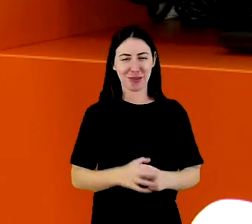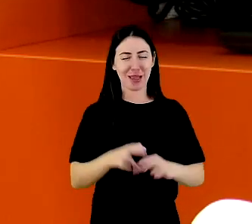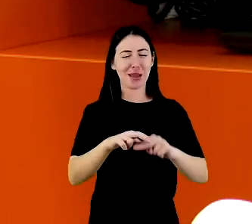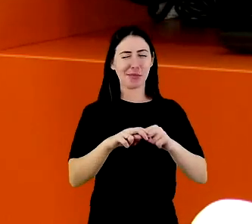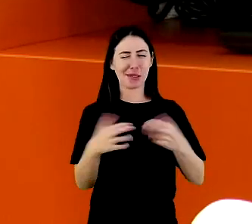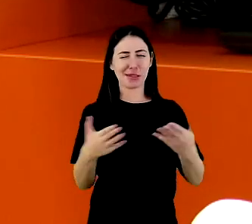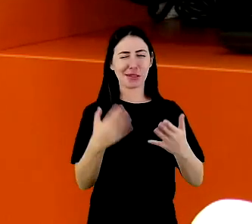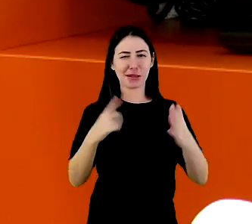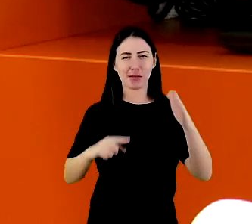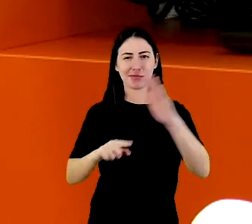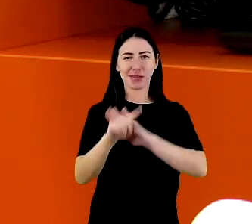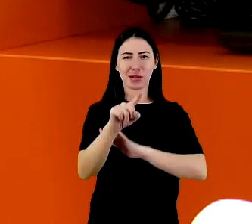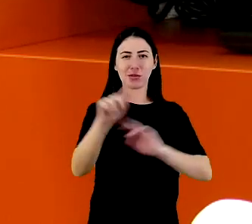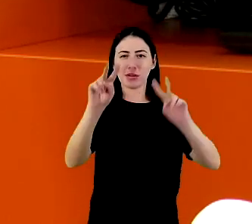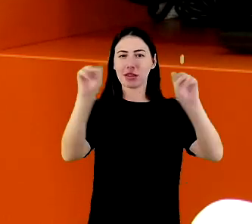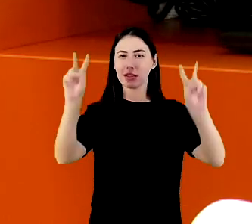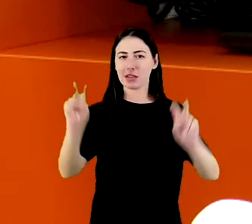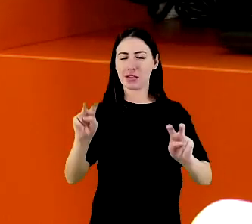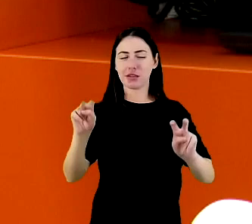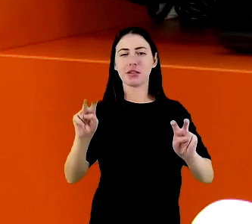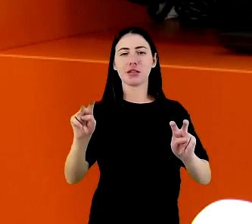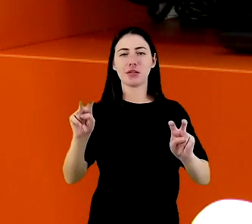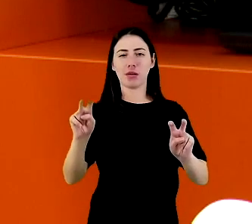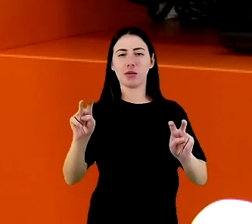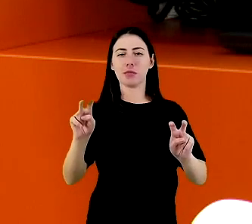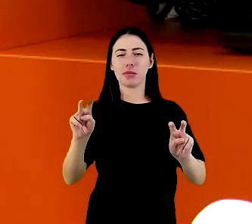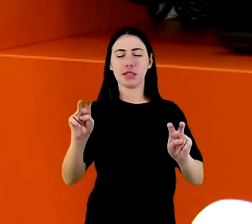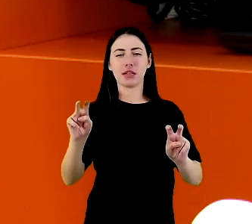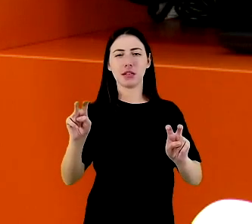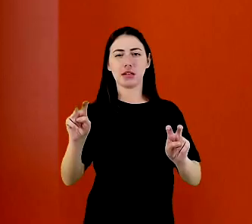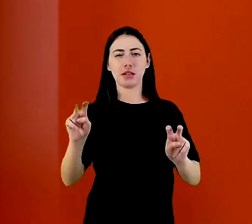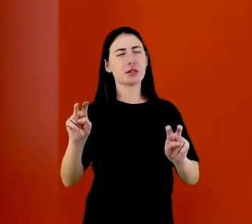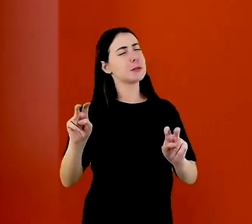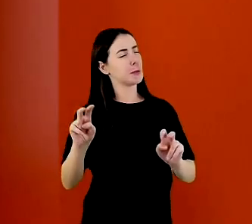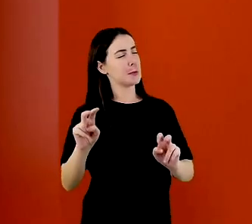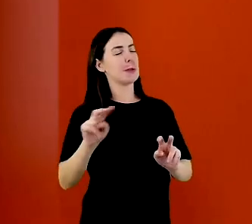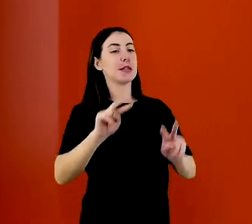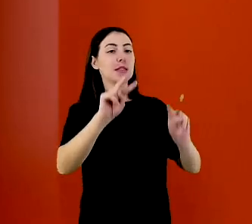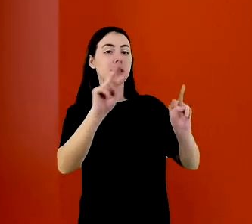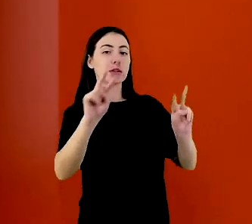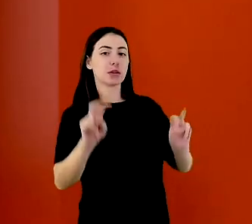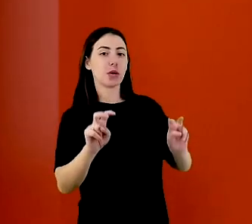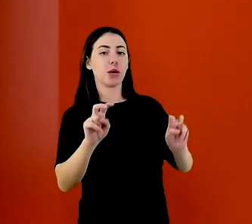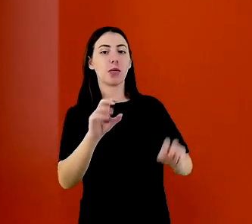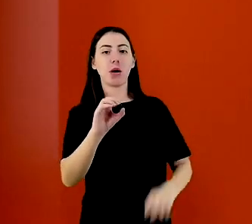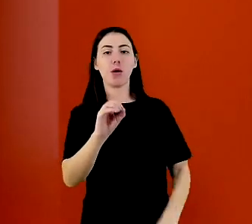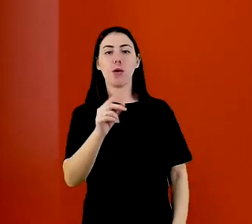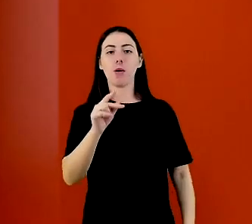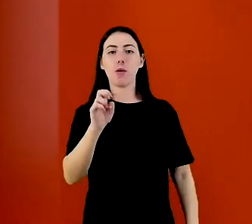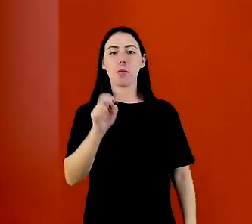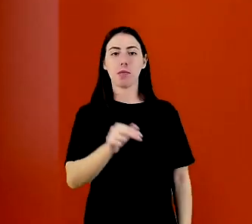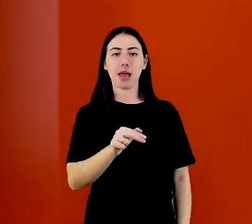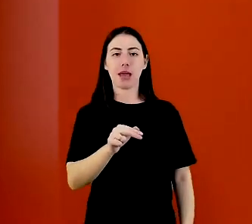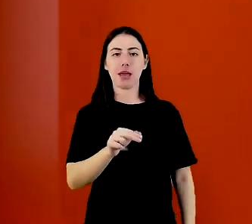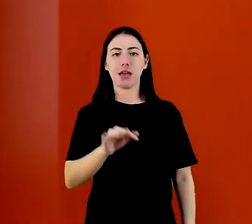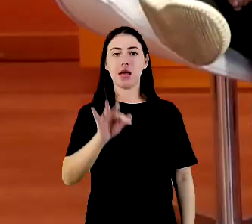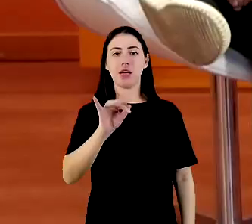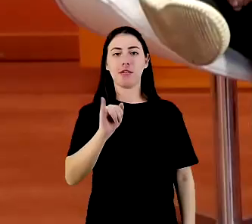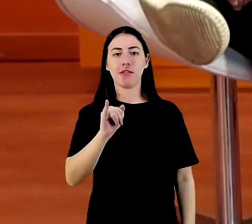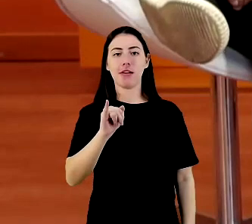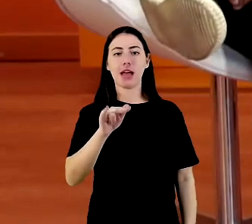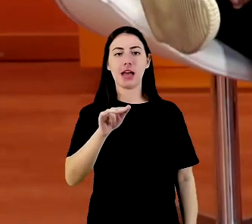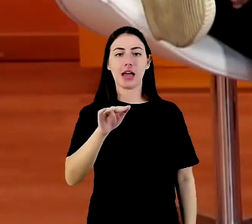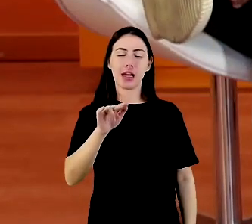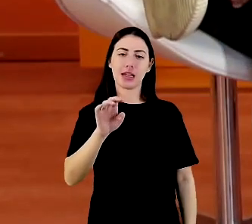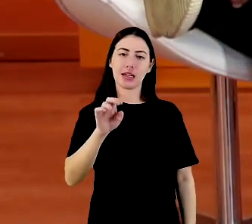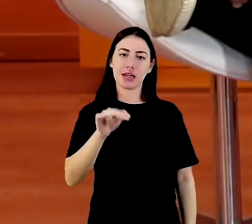a questão de... A questão do Open Finance pode ajudar para esse relacionamento? Com certeza.